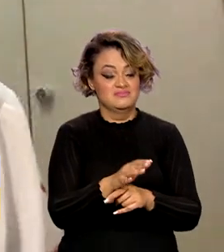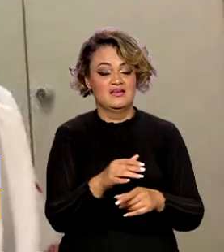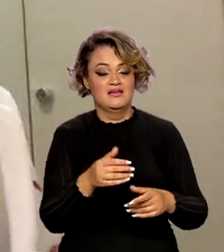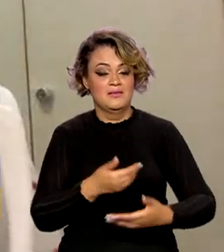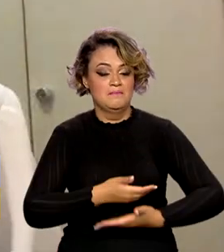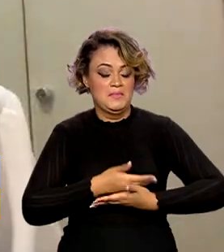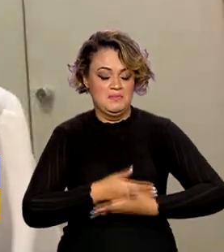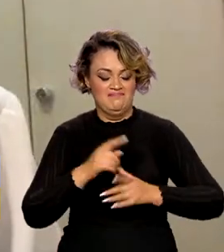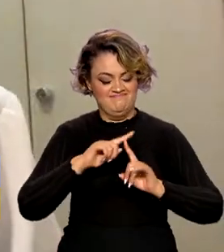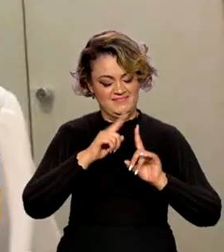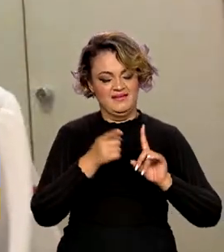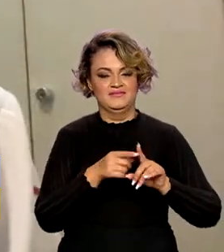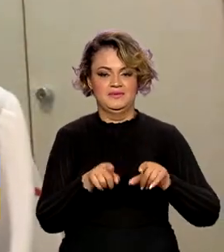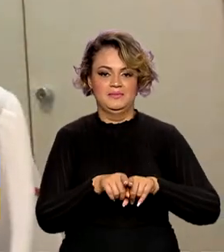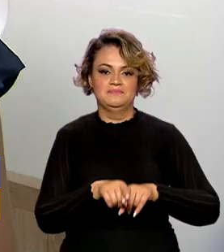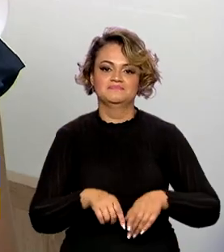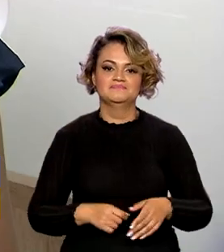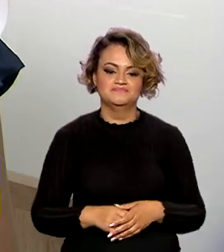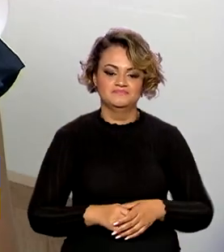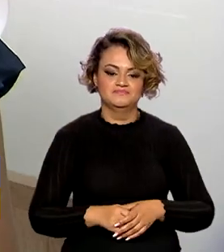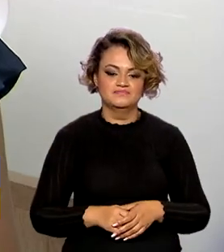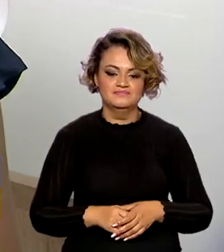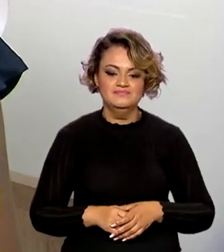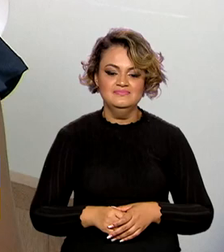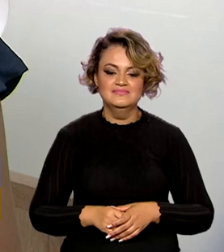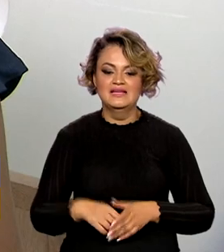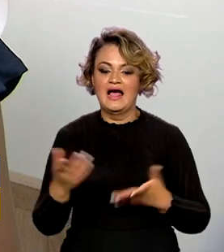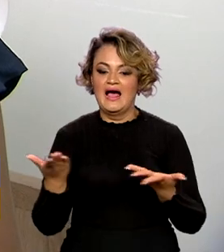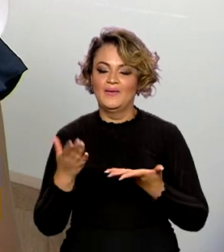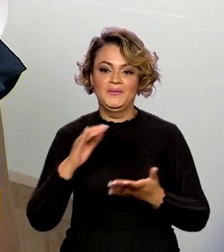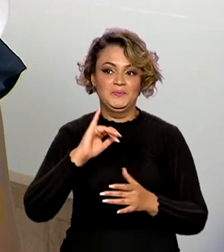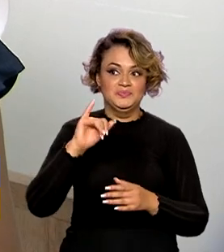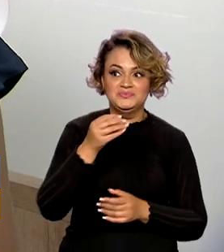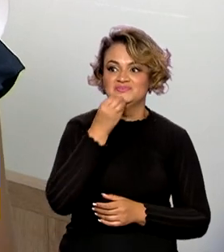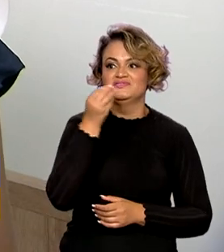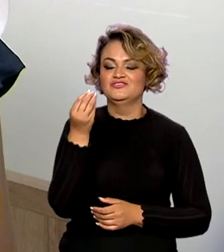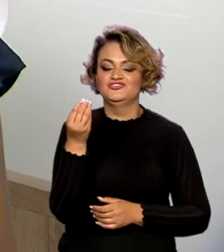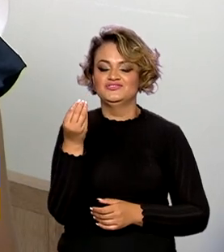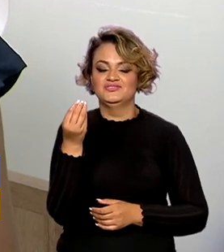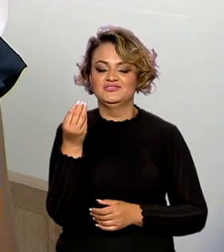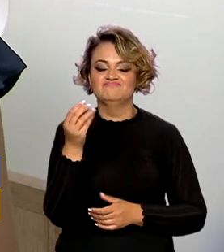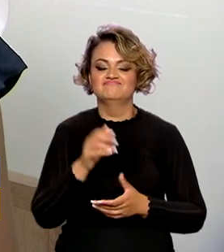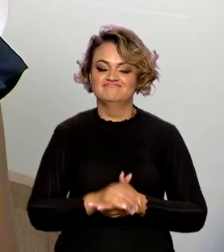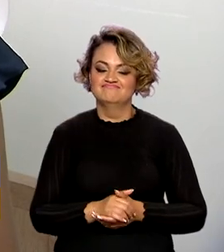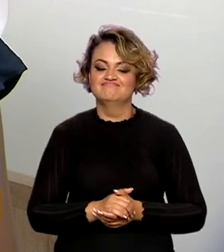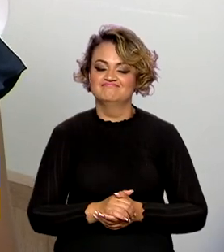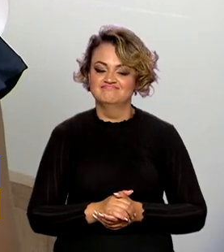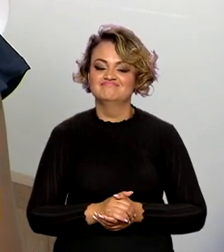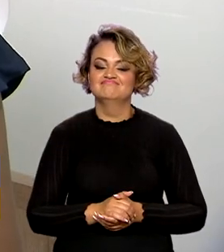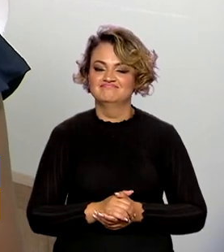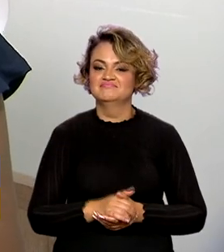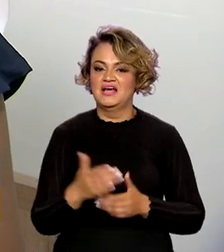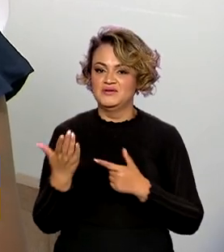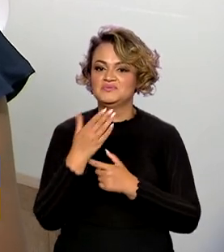essas famílias com o tratamento e agora com essa oportunidade encaixa bem melhor